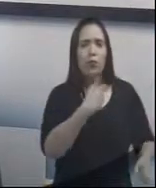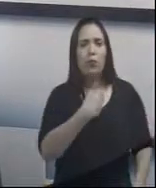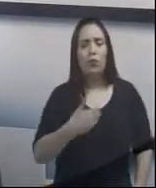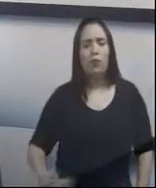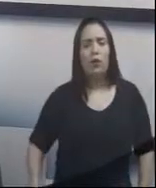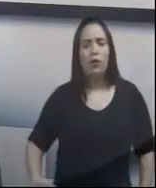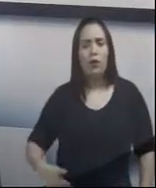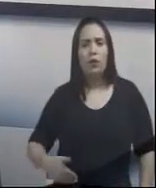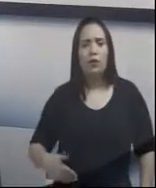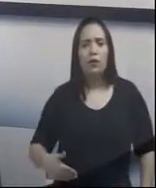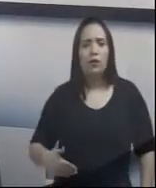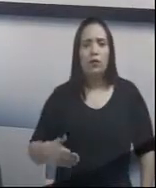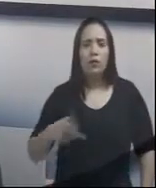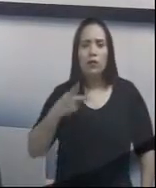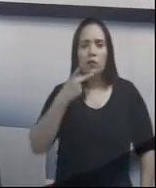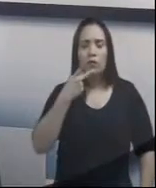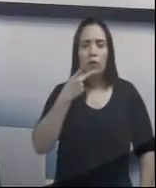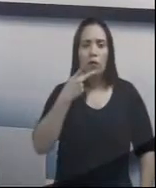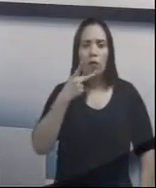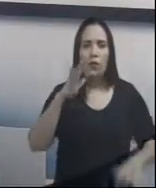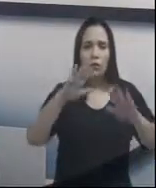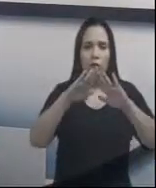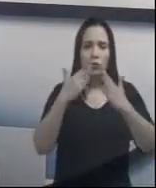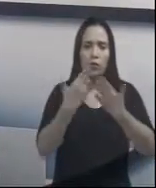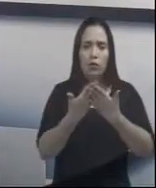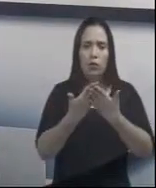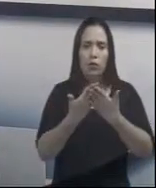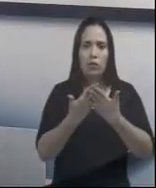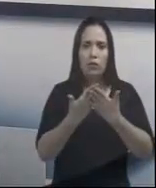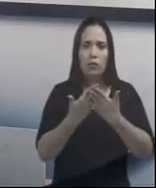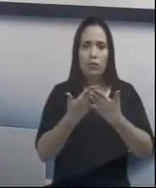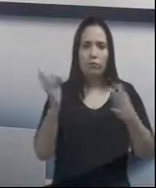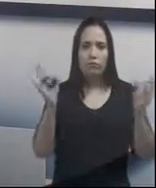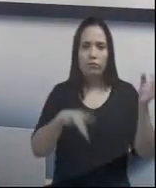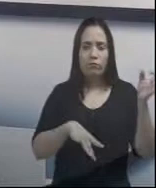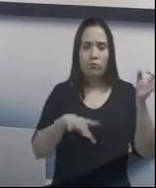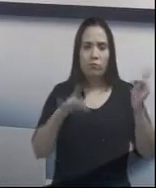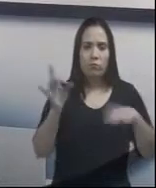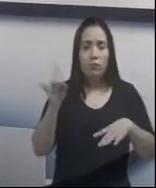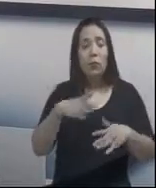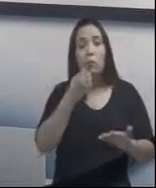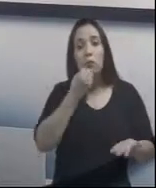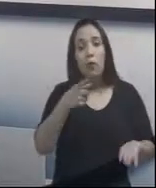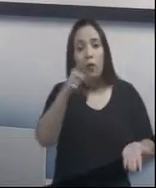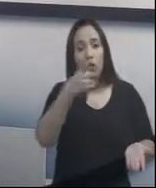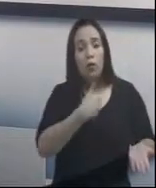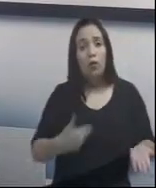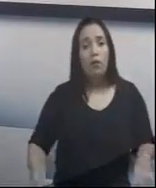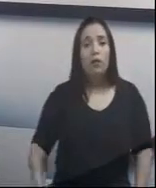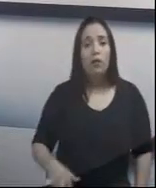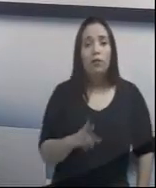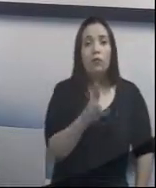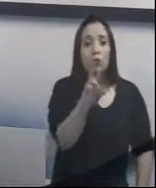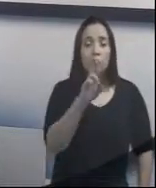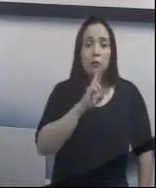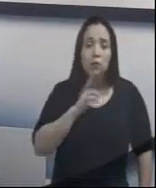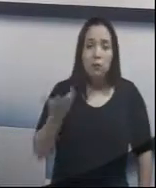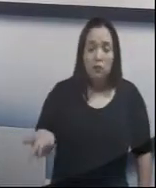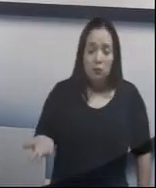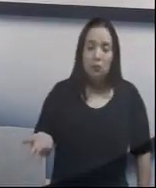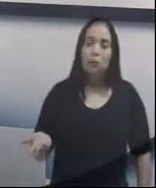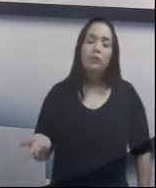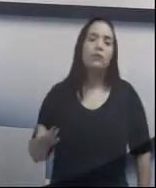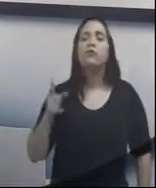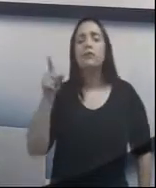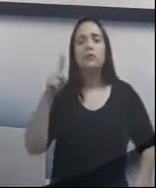disse que a evasão escolar, não sei se é verdade, deixar até aqui para o pessoal do governo, se quiser responder, eu terei o maior prazer de trazer alguém do governo aqui.